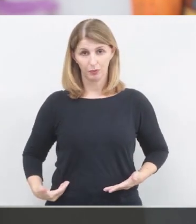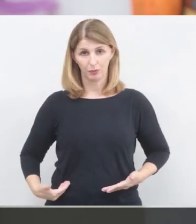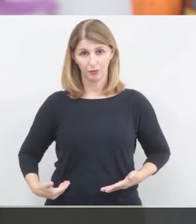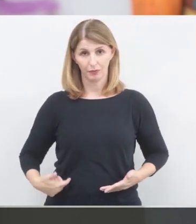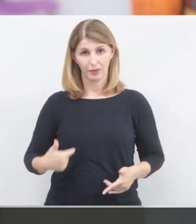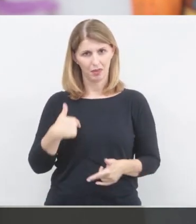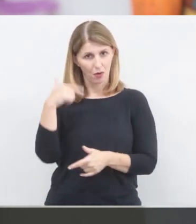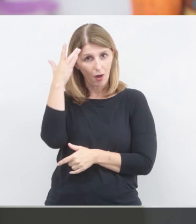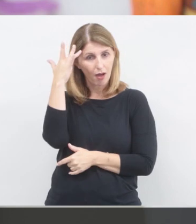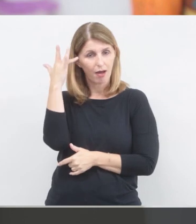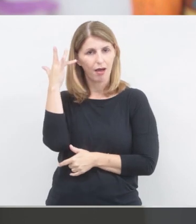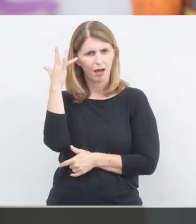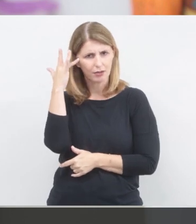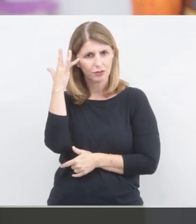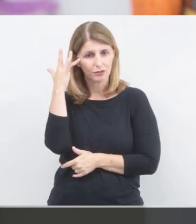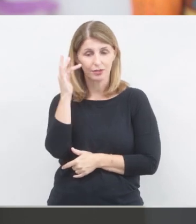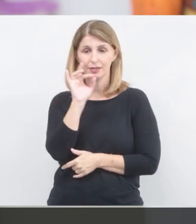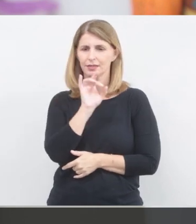servidor público, eu acho